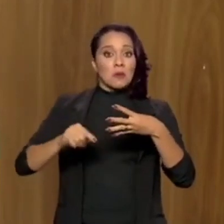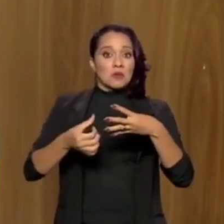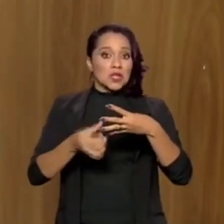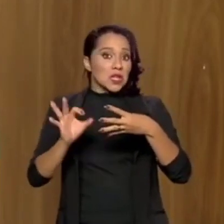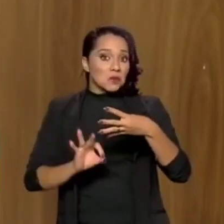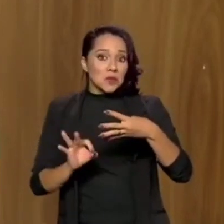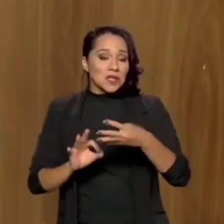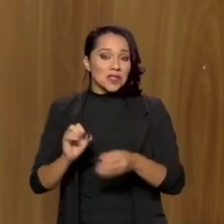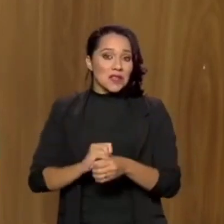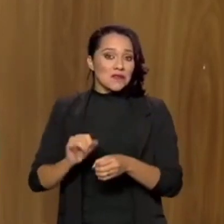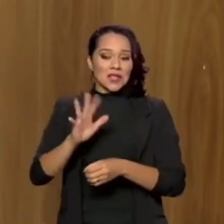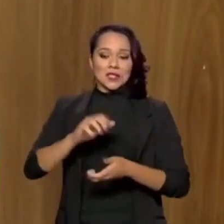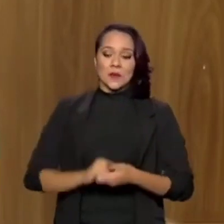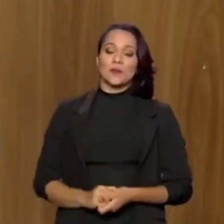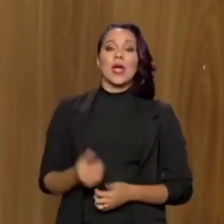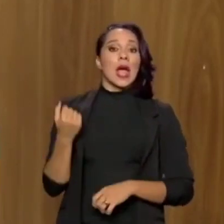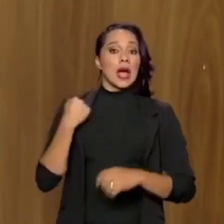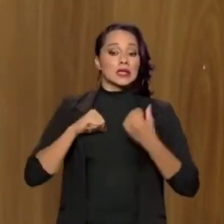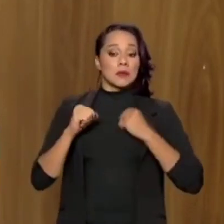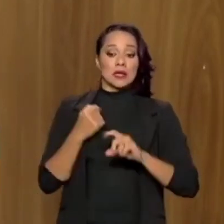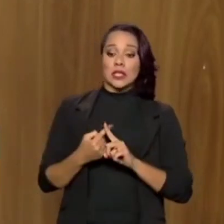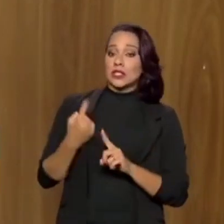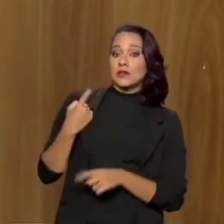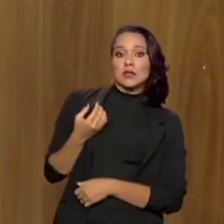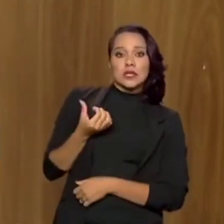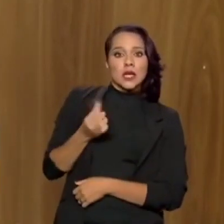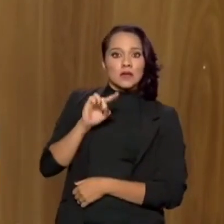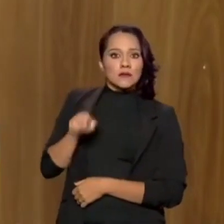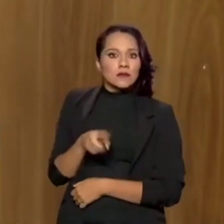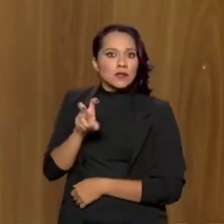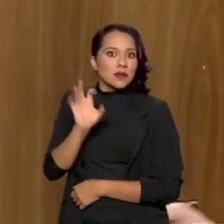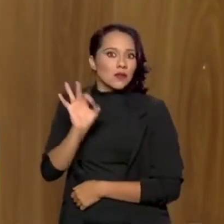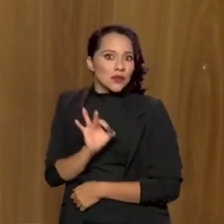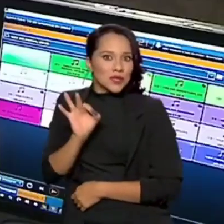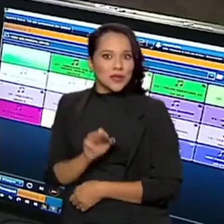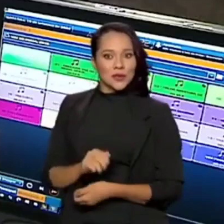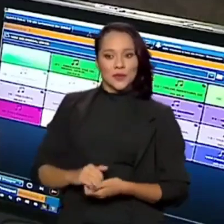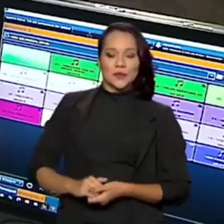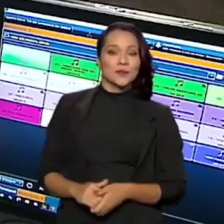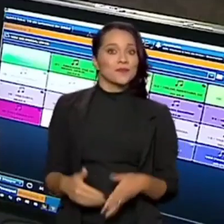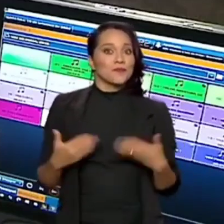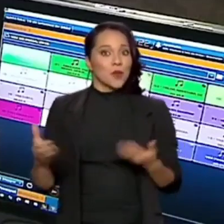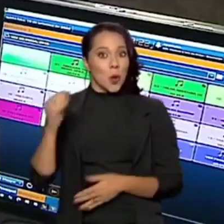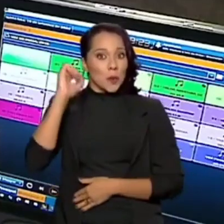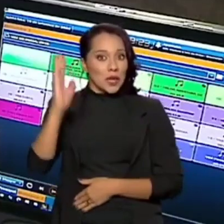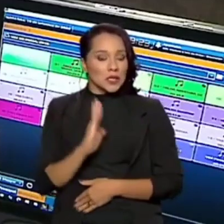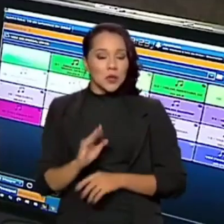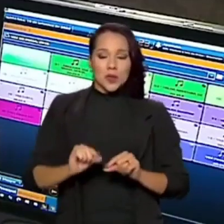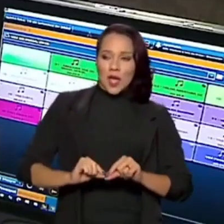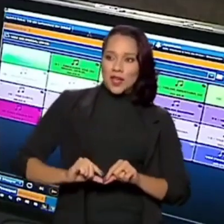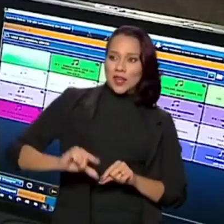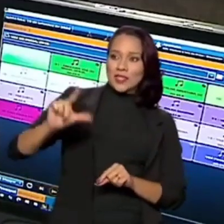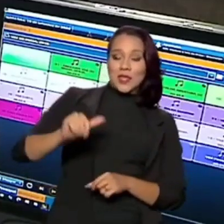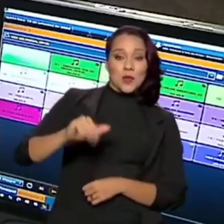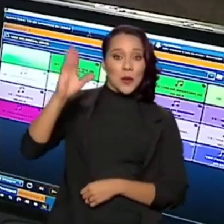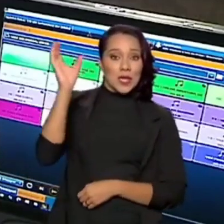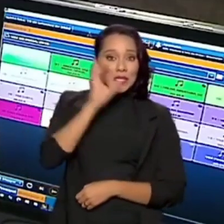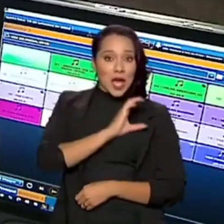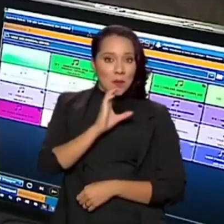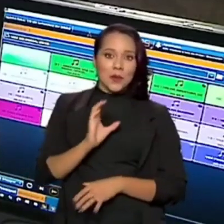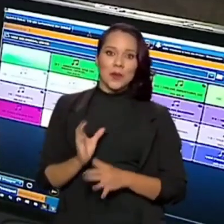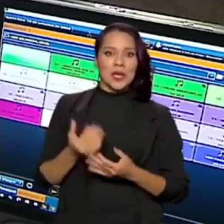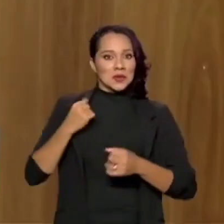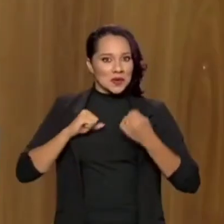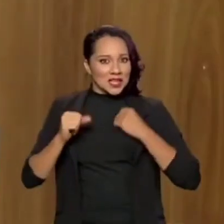6%. As últimas estimativas são de 6,5%. Então, o Brasil está crescendo mais rápido do que se